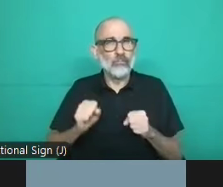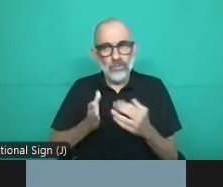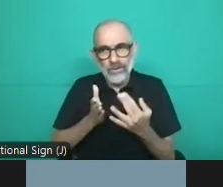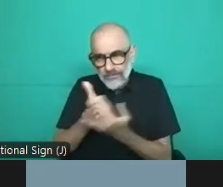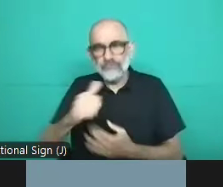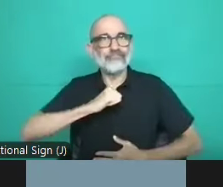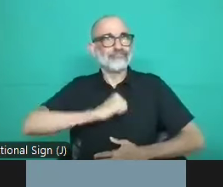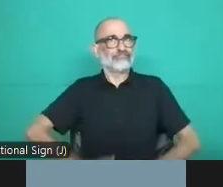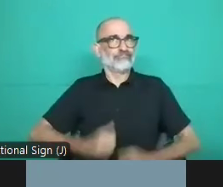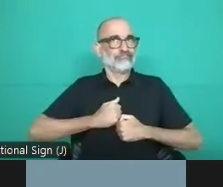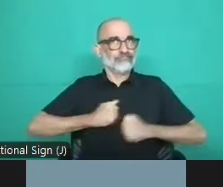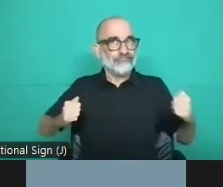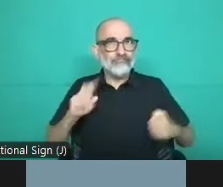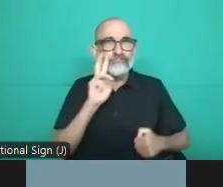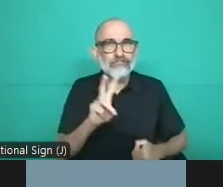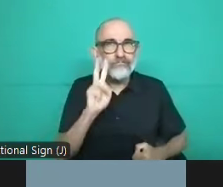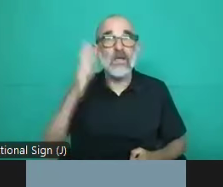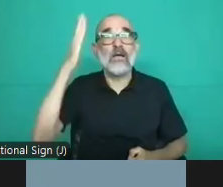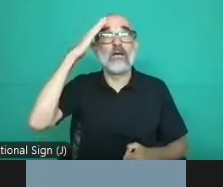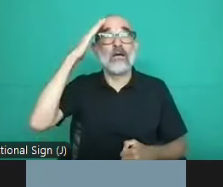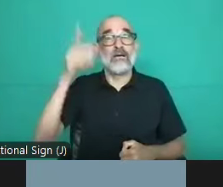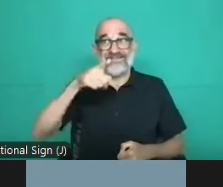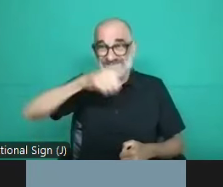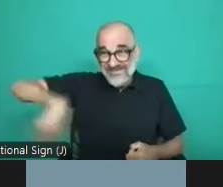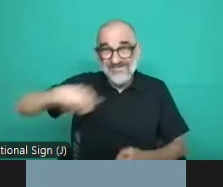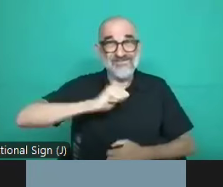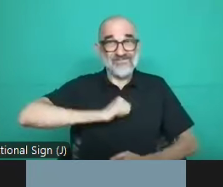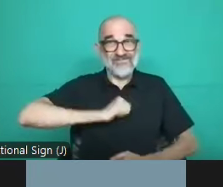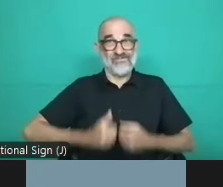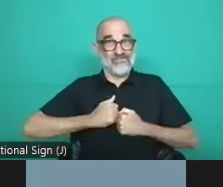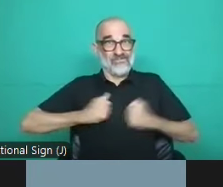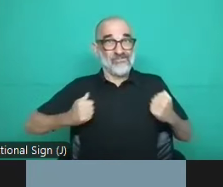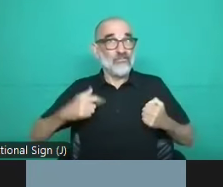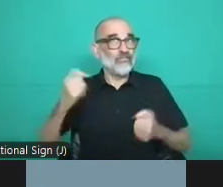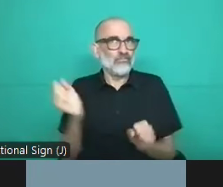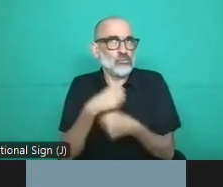políticas do sistema de saúde. O segundo elemento, a revisão